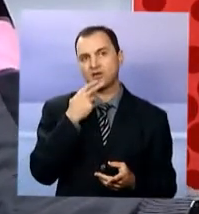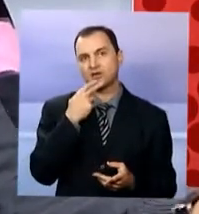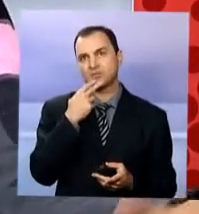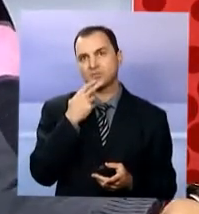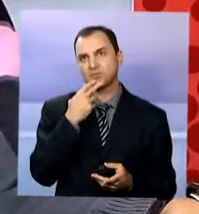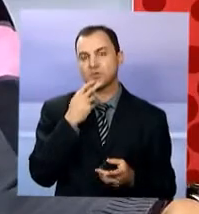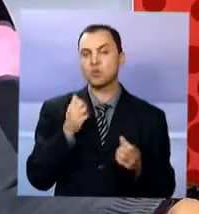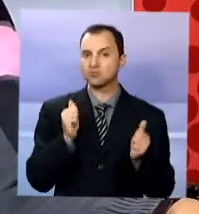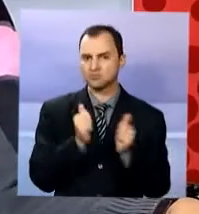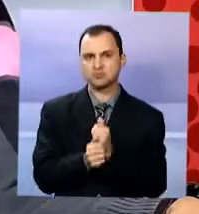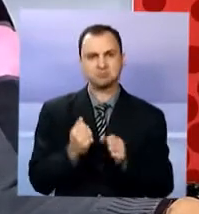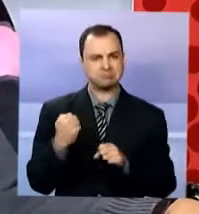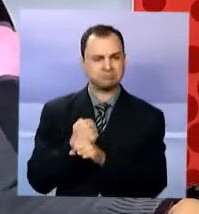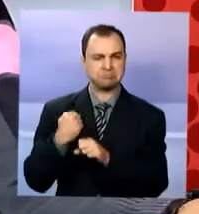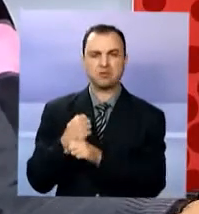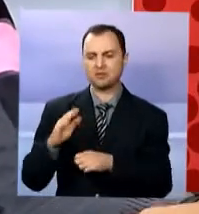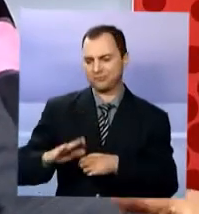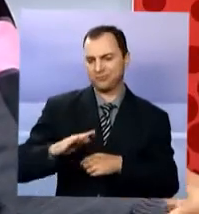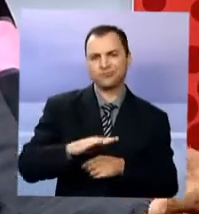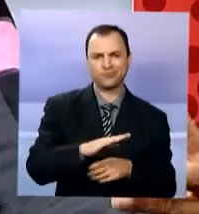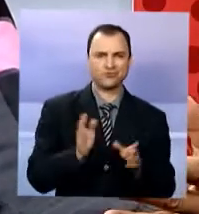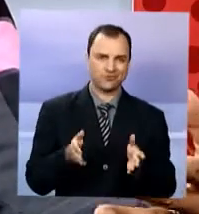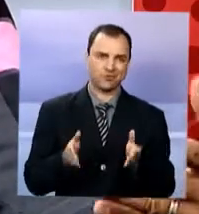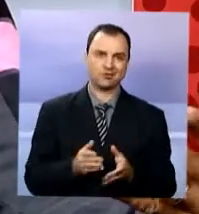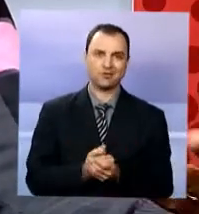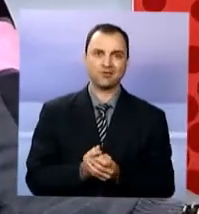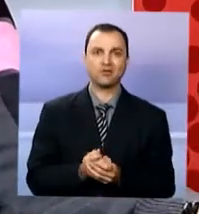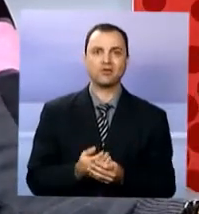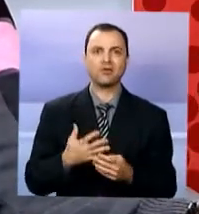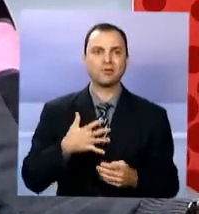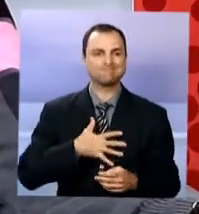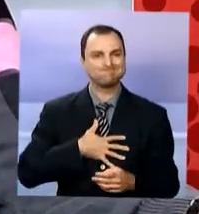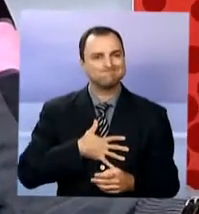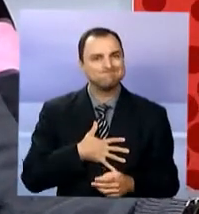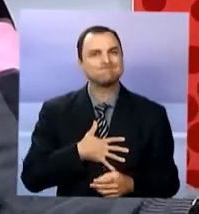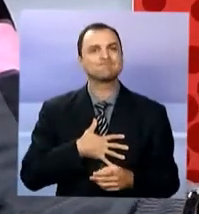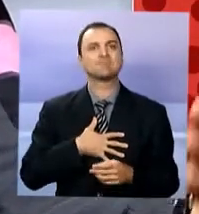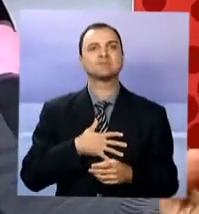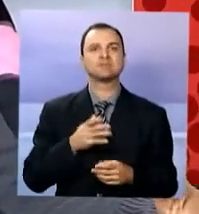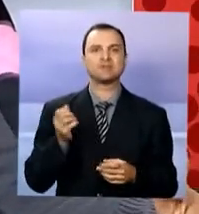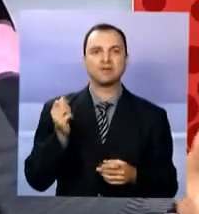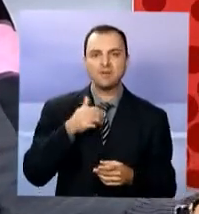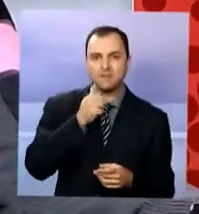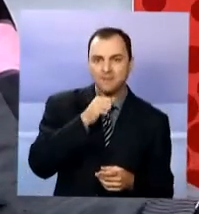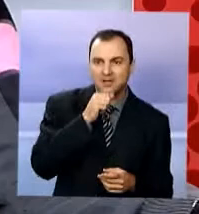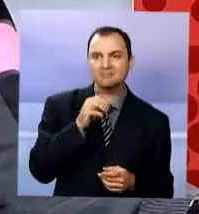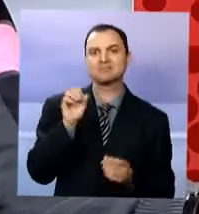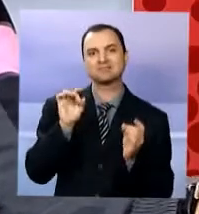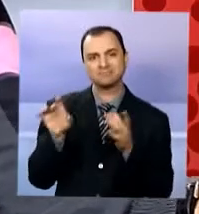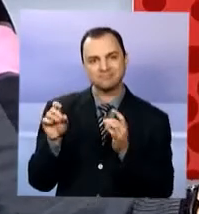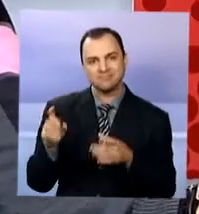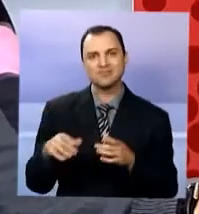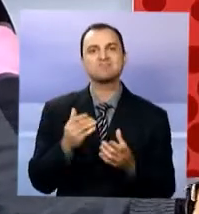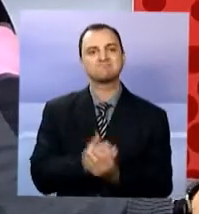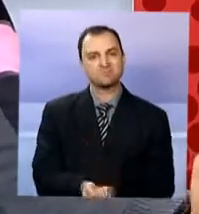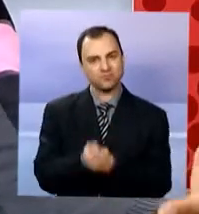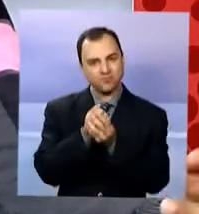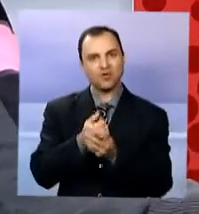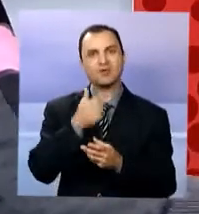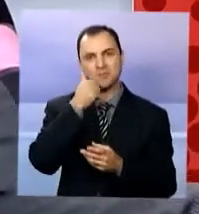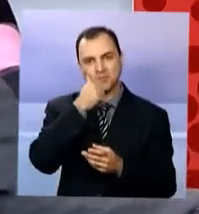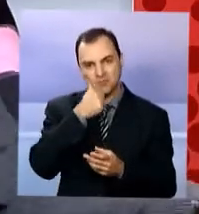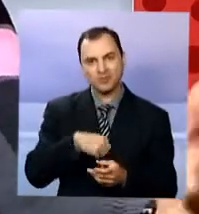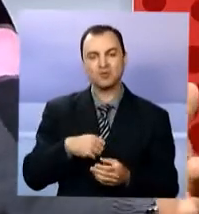as pessoas potência desde Menino né tenho prazer de ser um salgado Guimarães que é o técnico da seleção brasileira de vôlei feminino